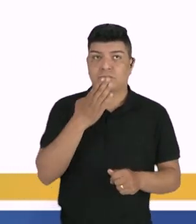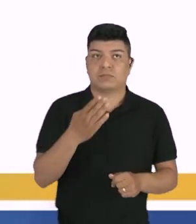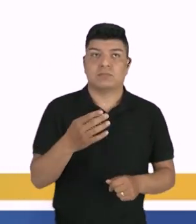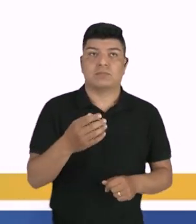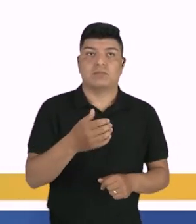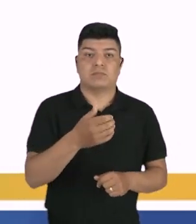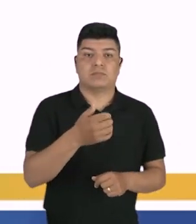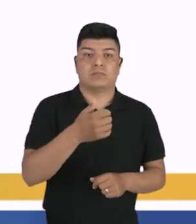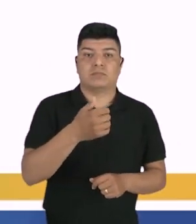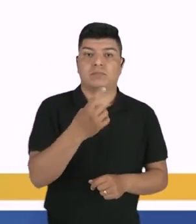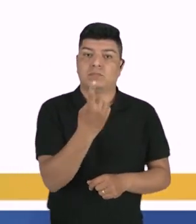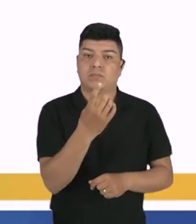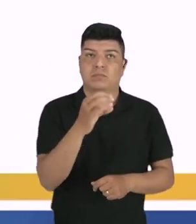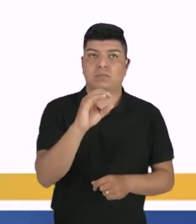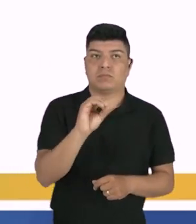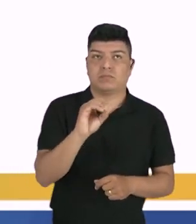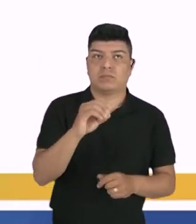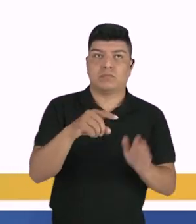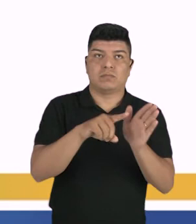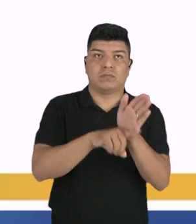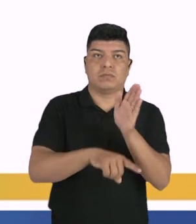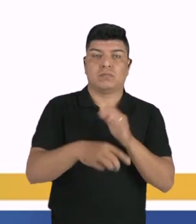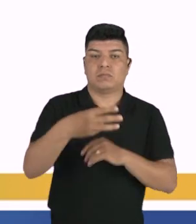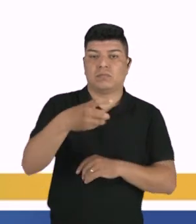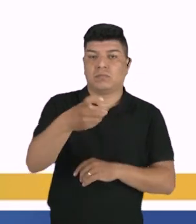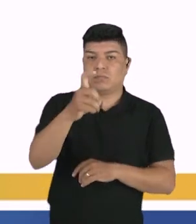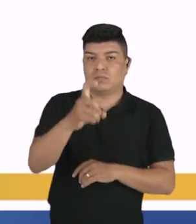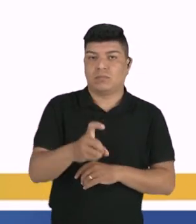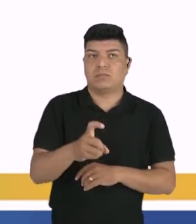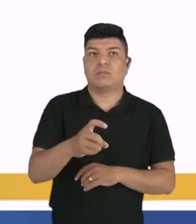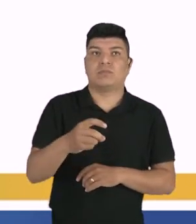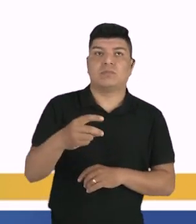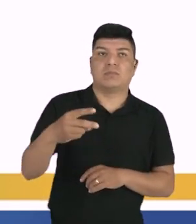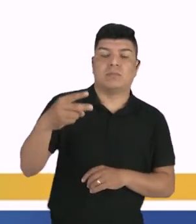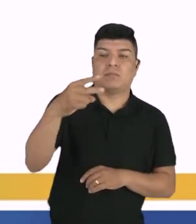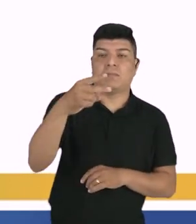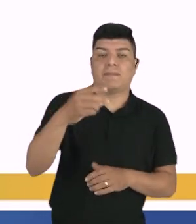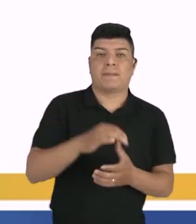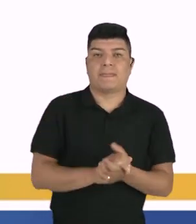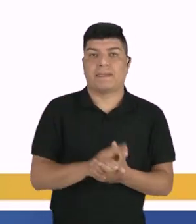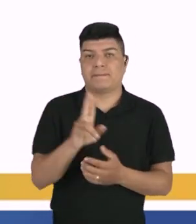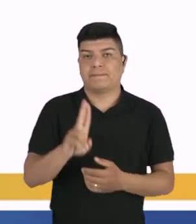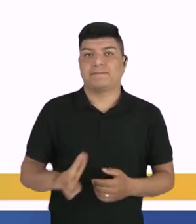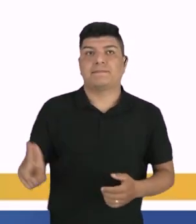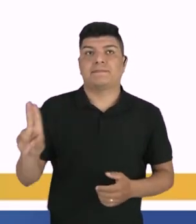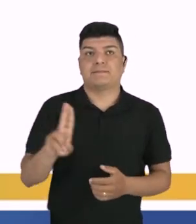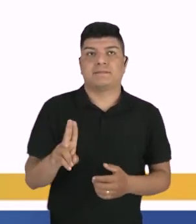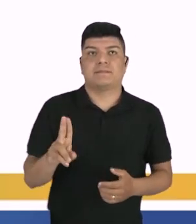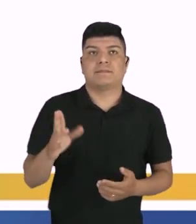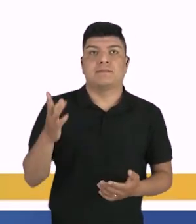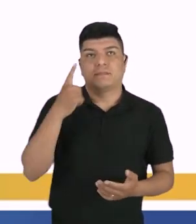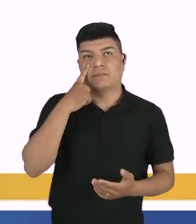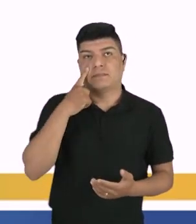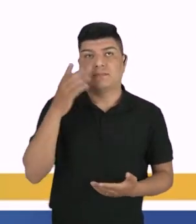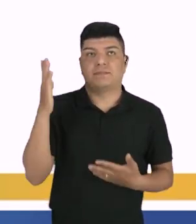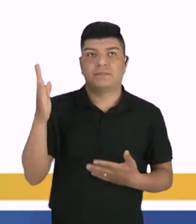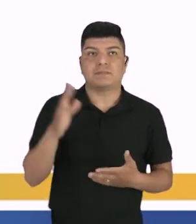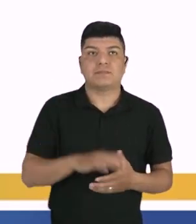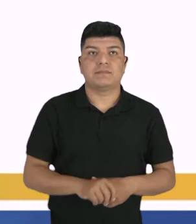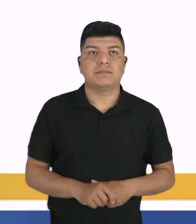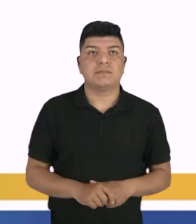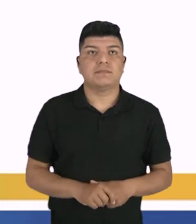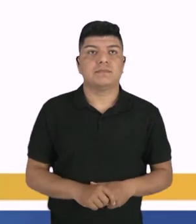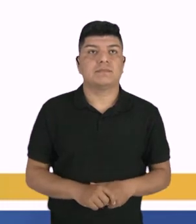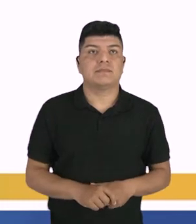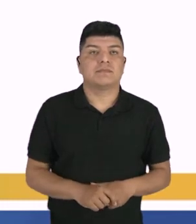da diferença de 10 por 3x, ou seja, 10 menos 3x ao quadrado. Vou aplicar o que a gente viu em nossa aula, só que